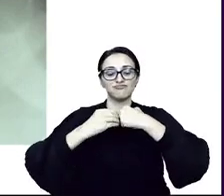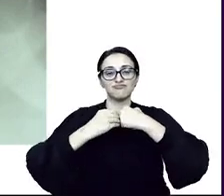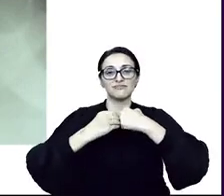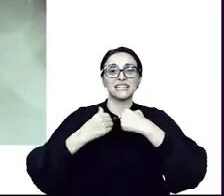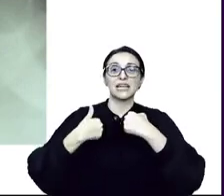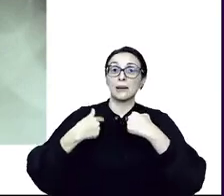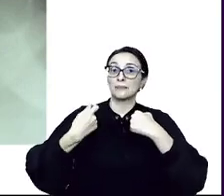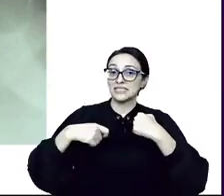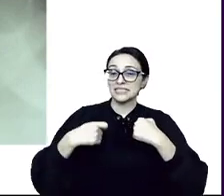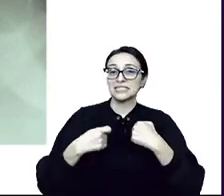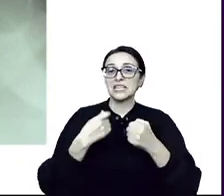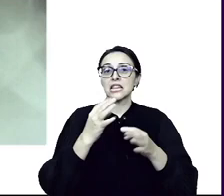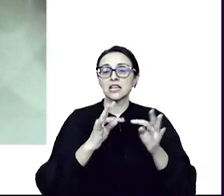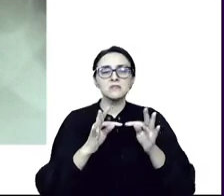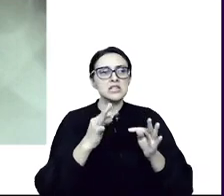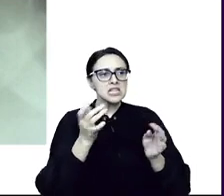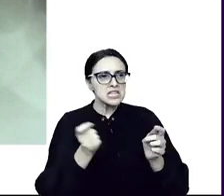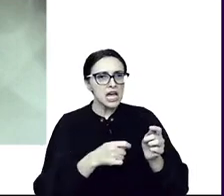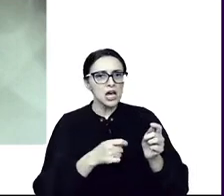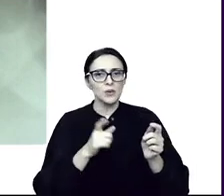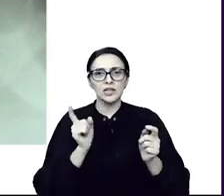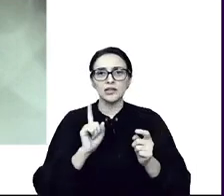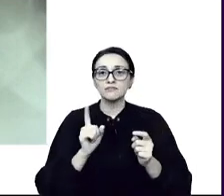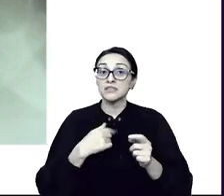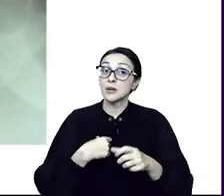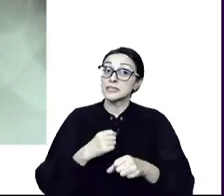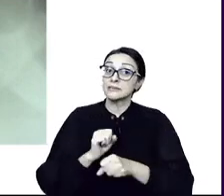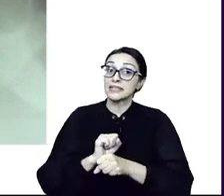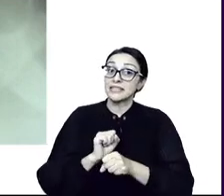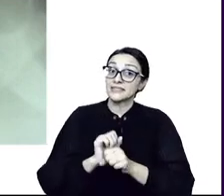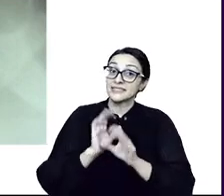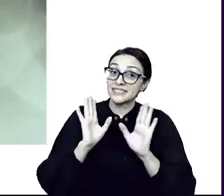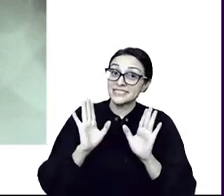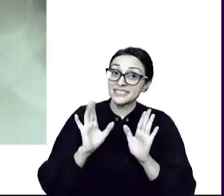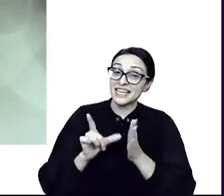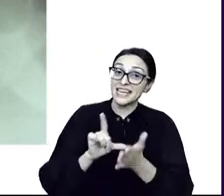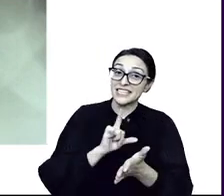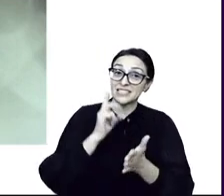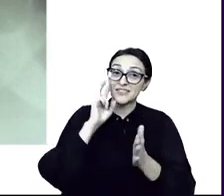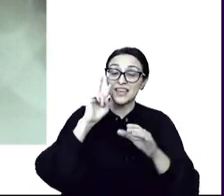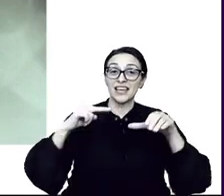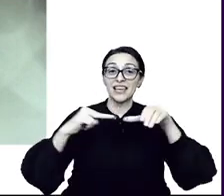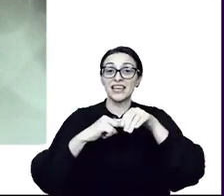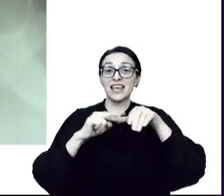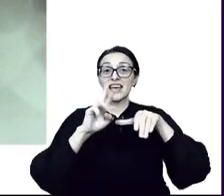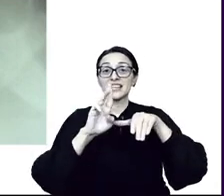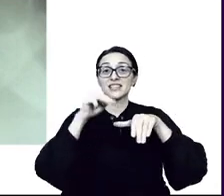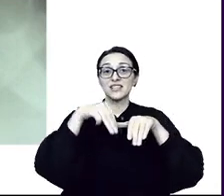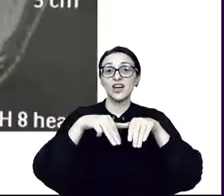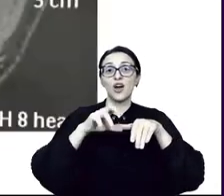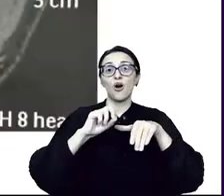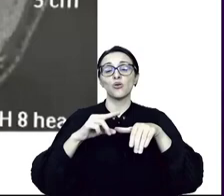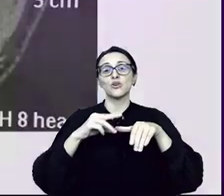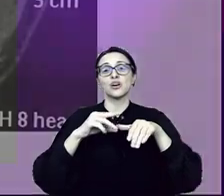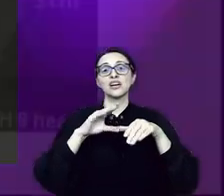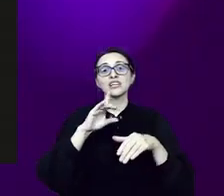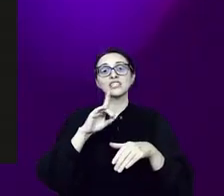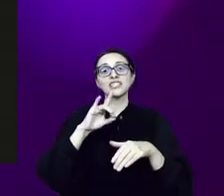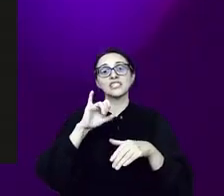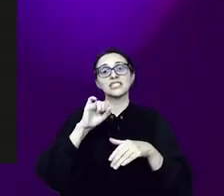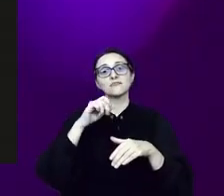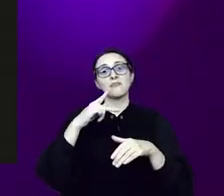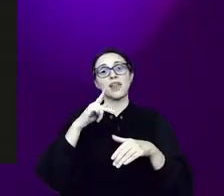agora? Eu esperava, Nicola, antes de ver a ressonância magnética, que esse paciente tivesse uma displasia posterior da